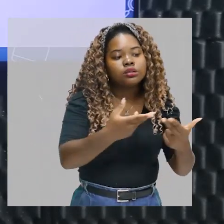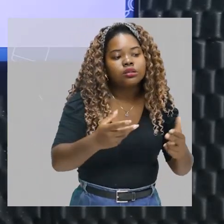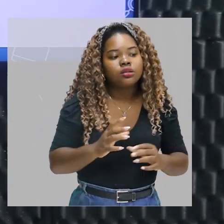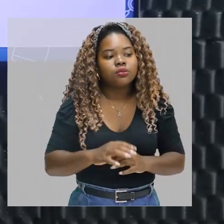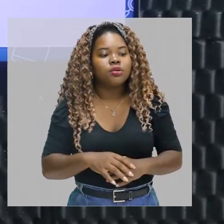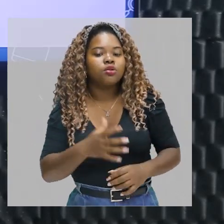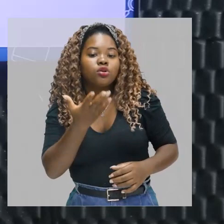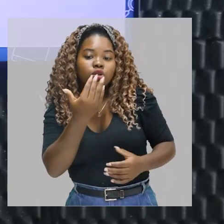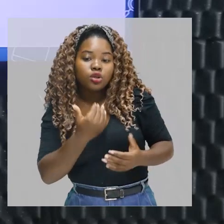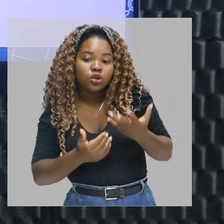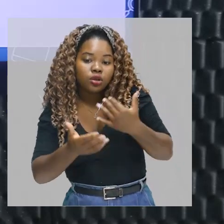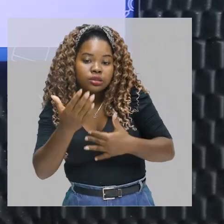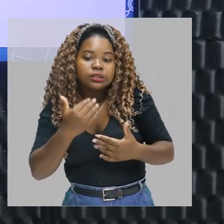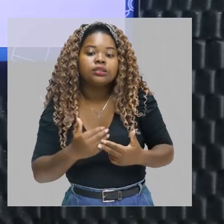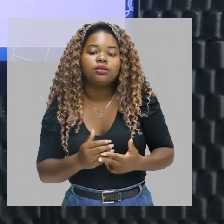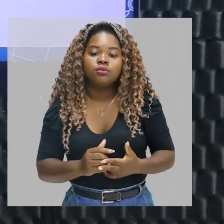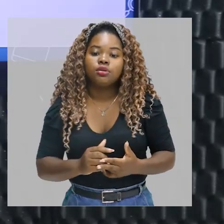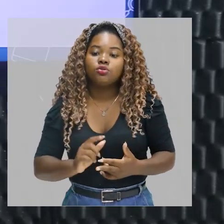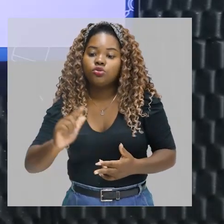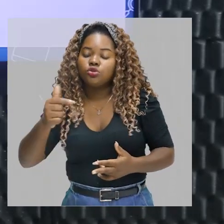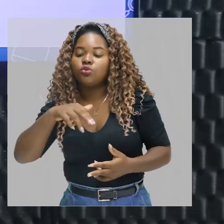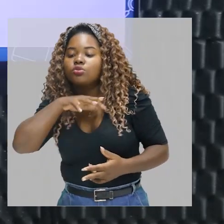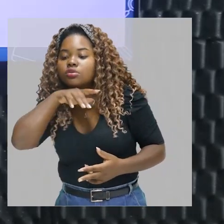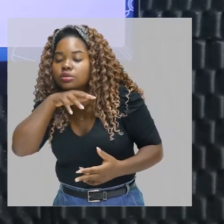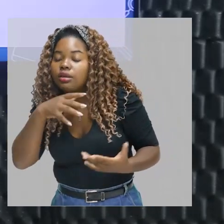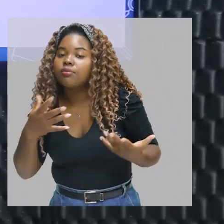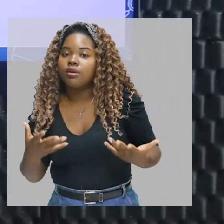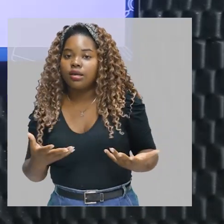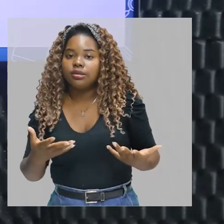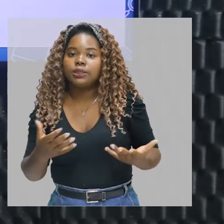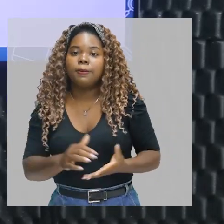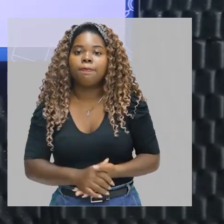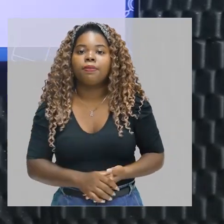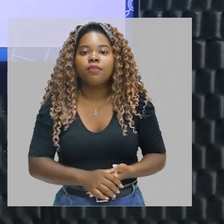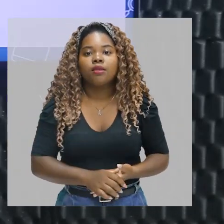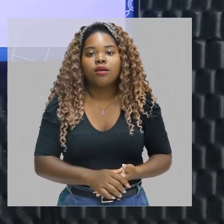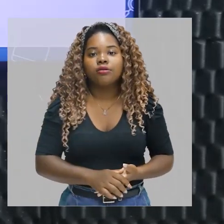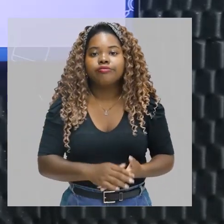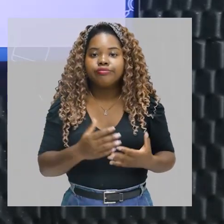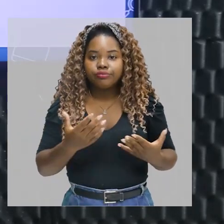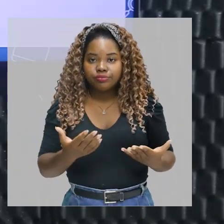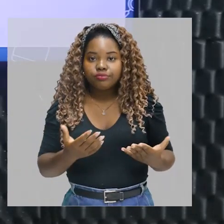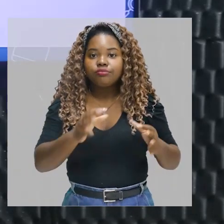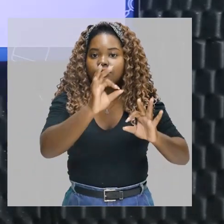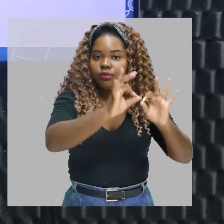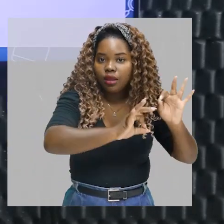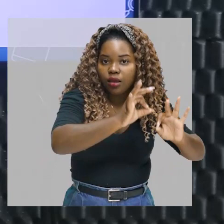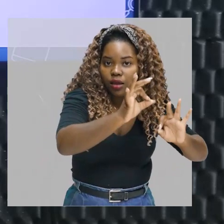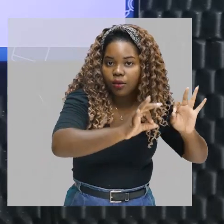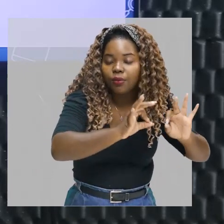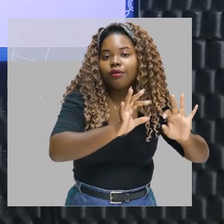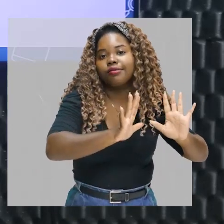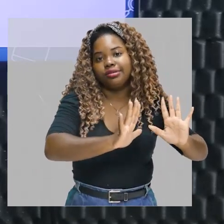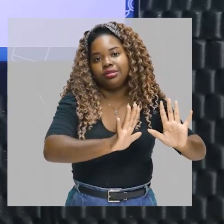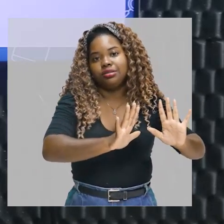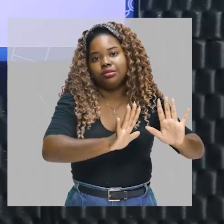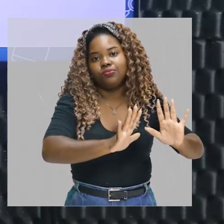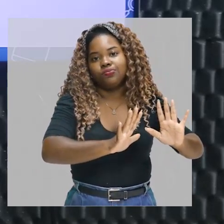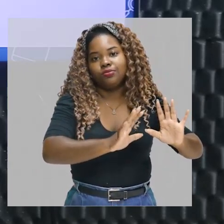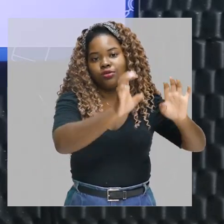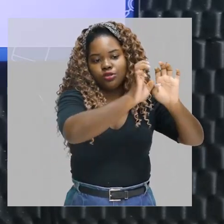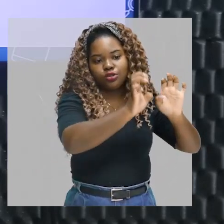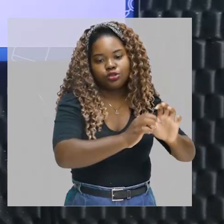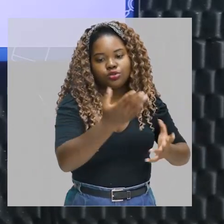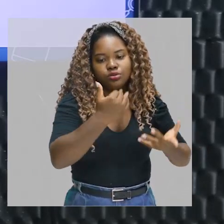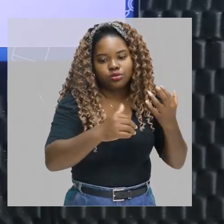que se alimentam desses vegetais e por aí vai. Tá ok? Então isso é uma organização. Ok? Se